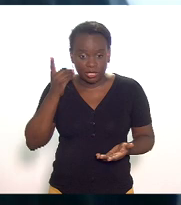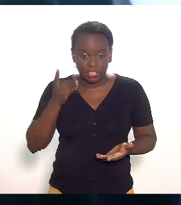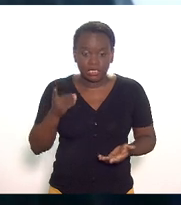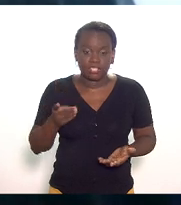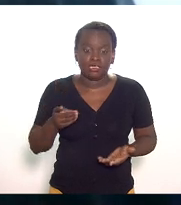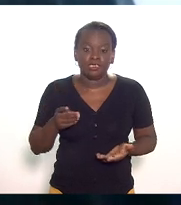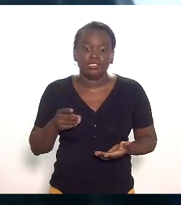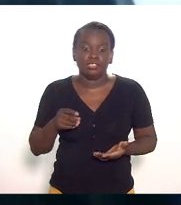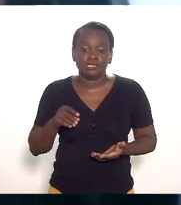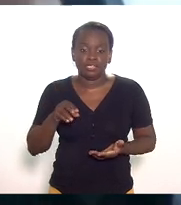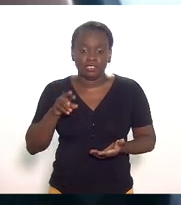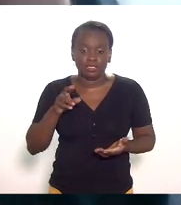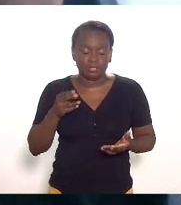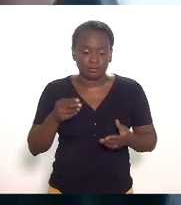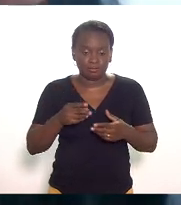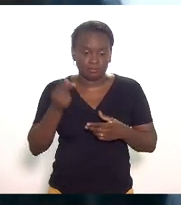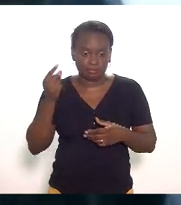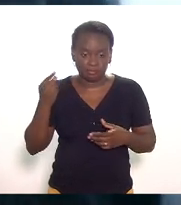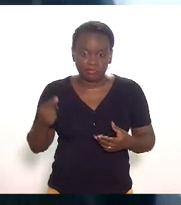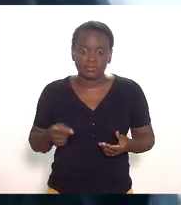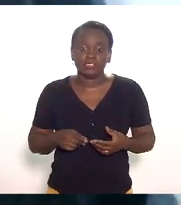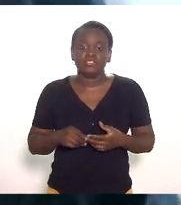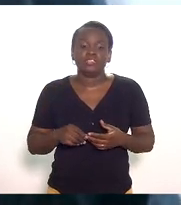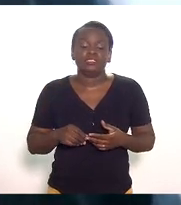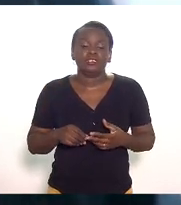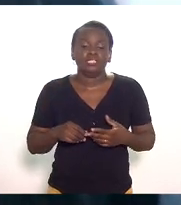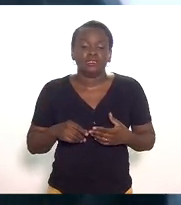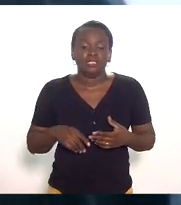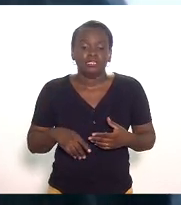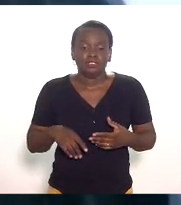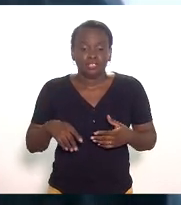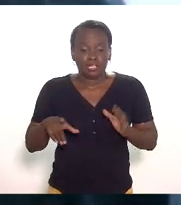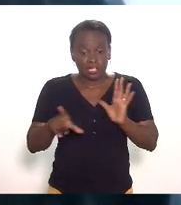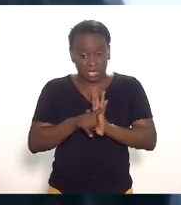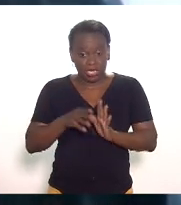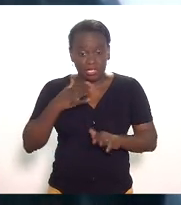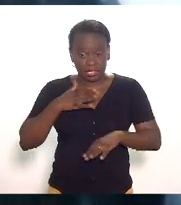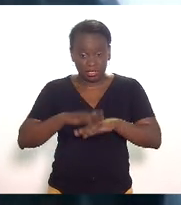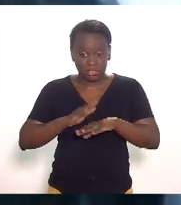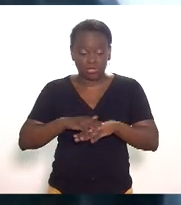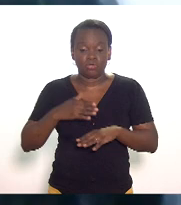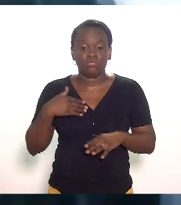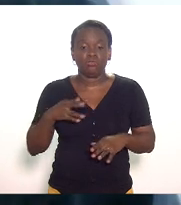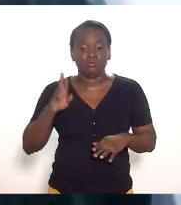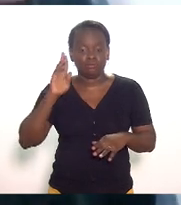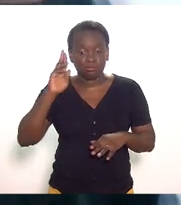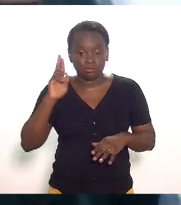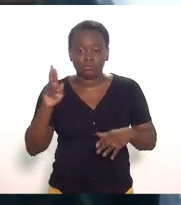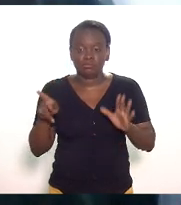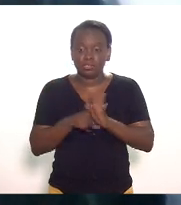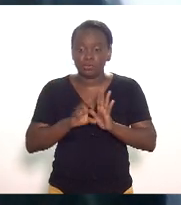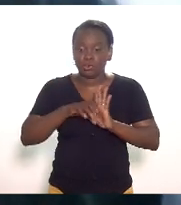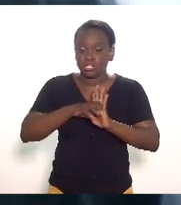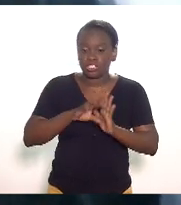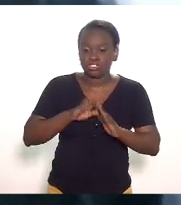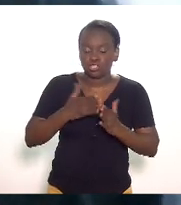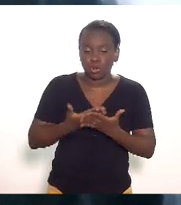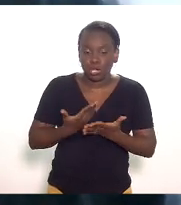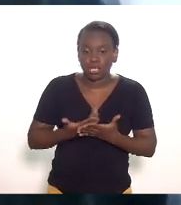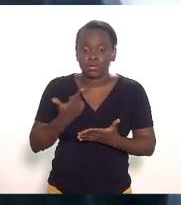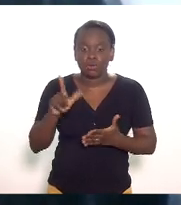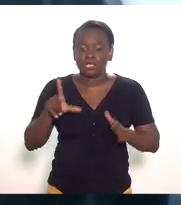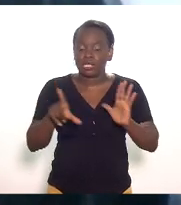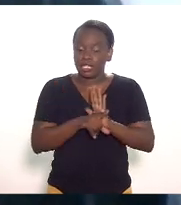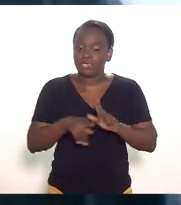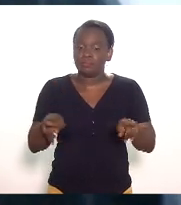de Souza, dos Grêmios Livres, uma lei de minha autoria, dos Conselhos Escolares, uma outra lei